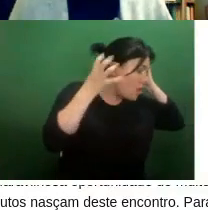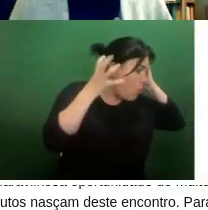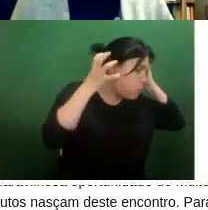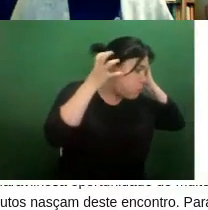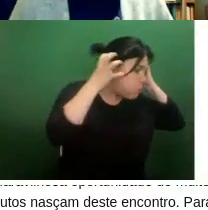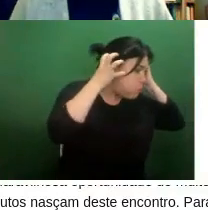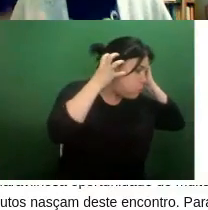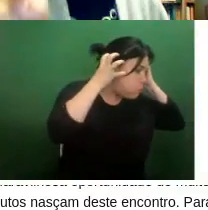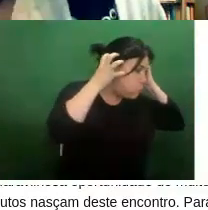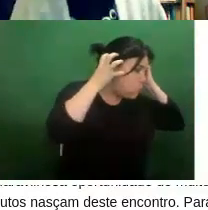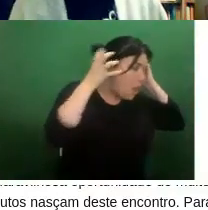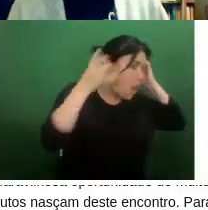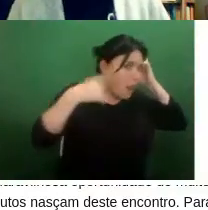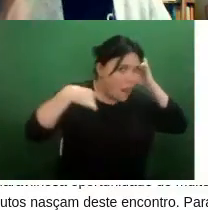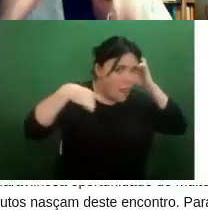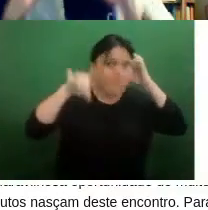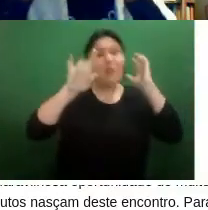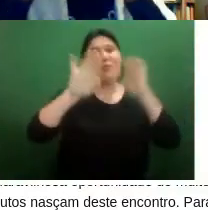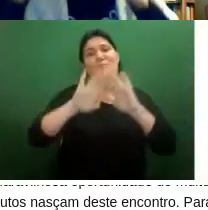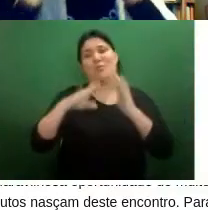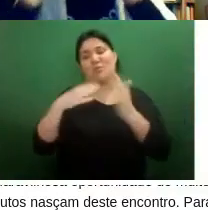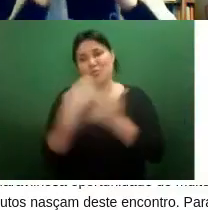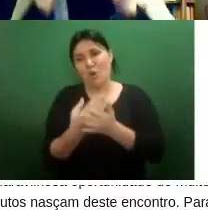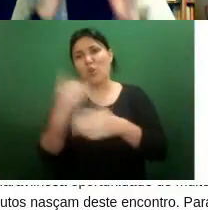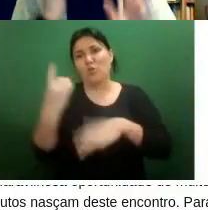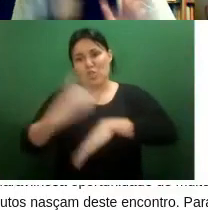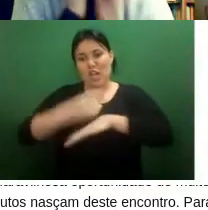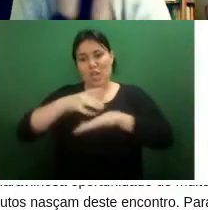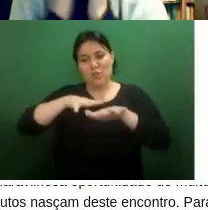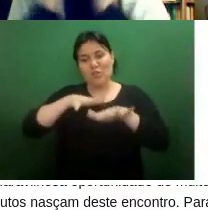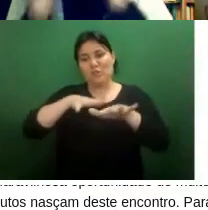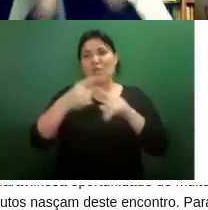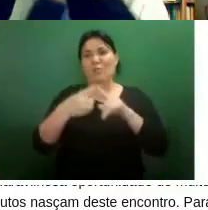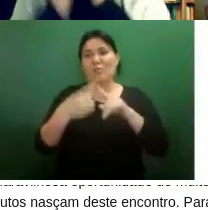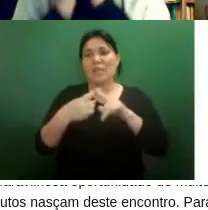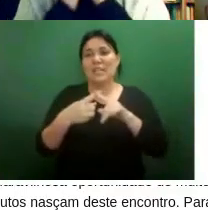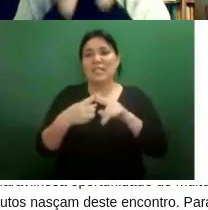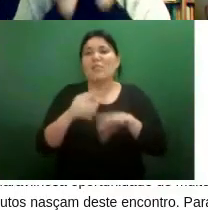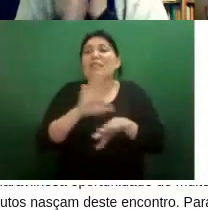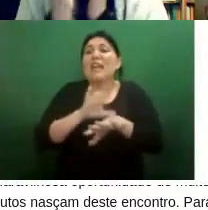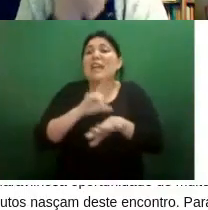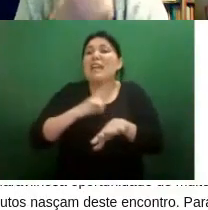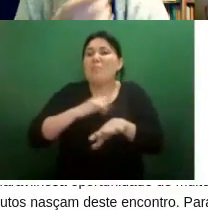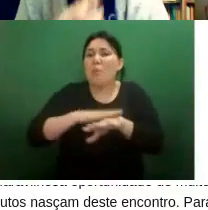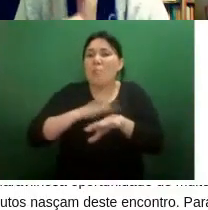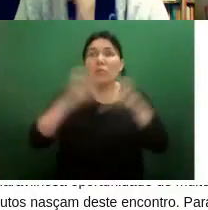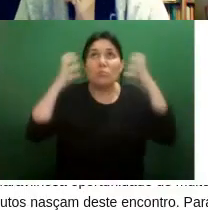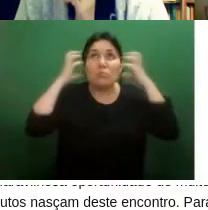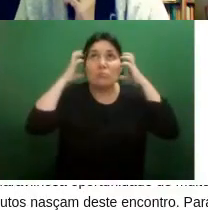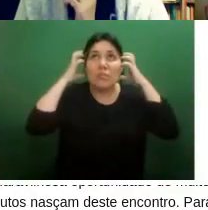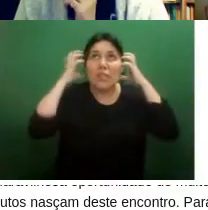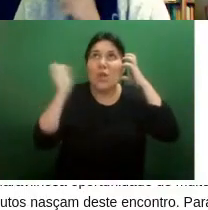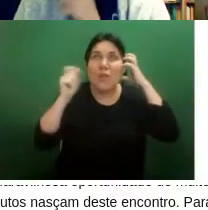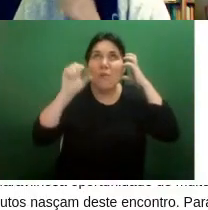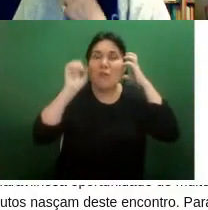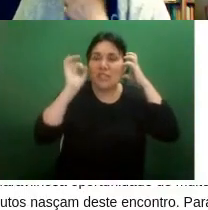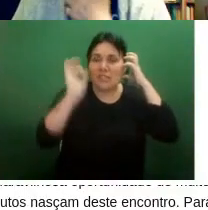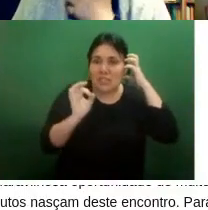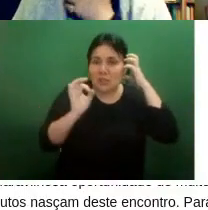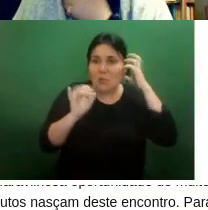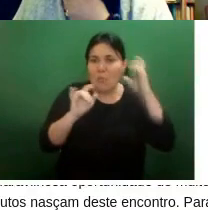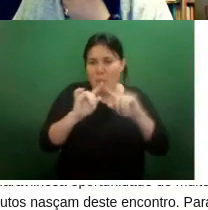levamos esses fones para dar conta, porque aí, senão, tem horas que a gente, até no outro vídeo, eu vou deixar o endereço do